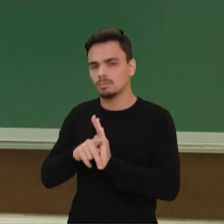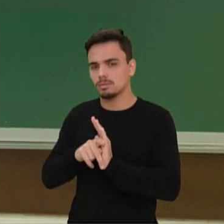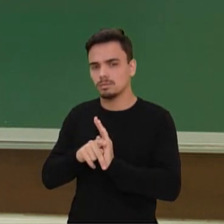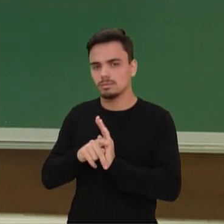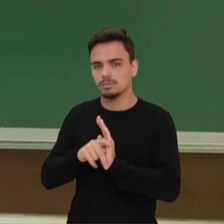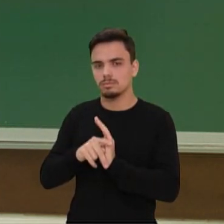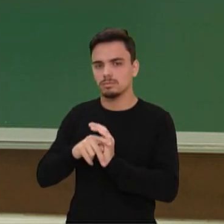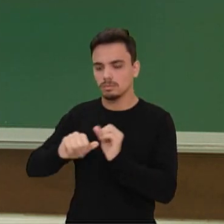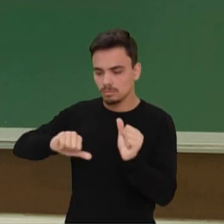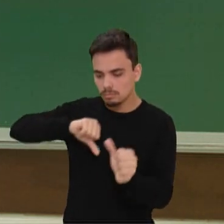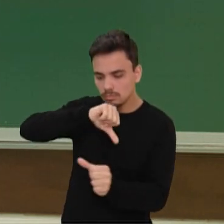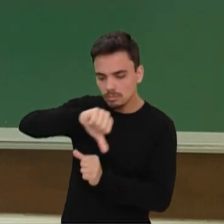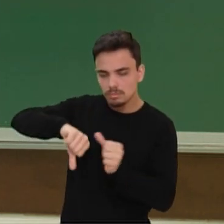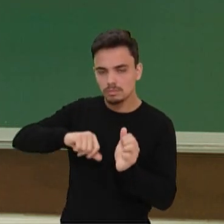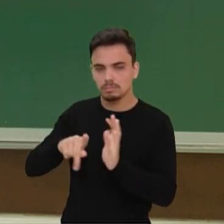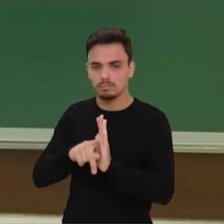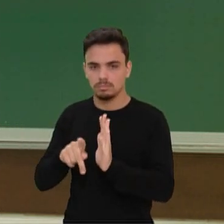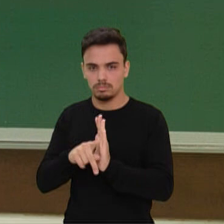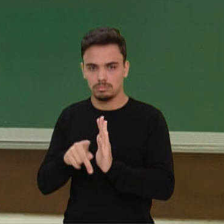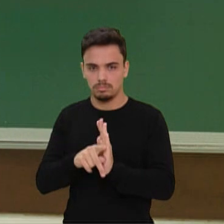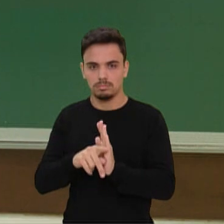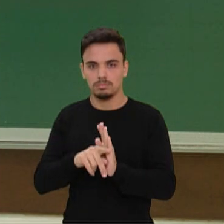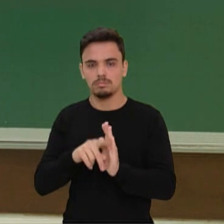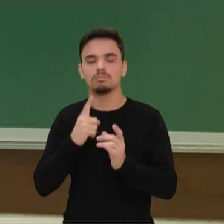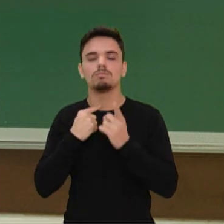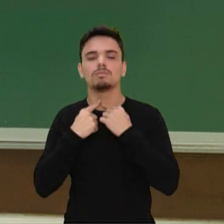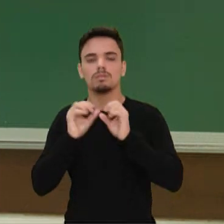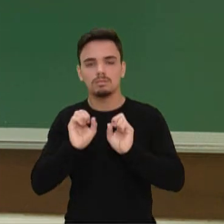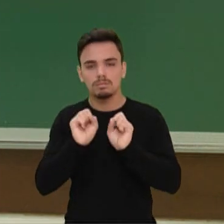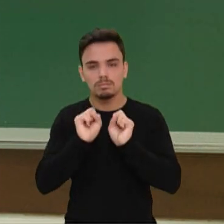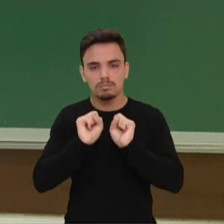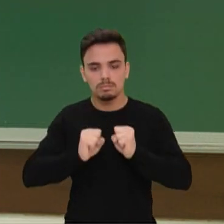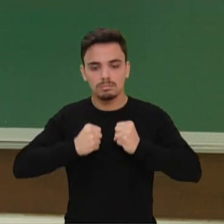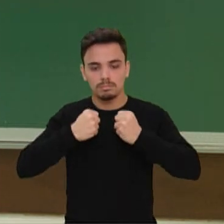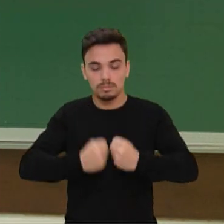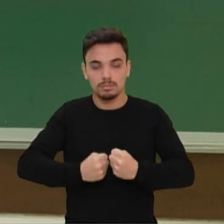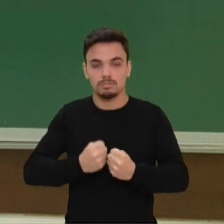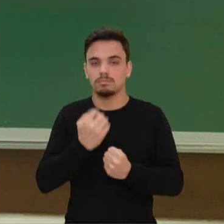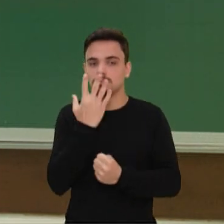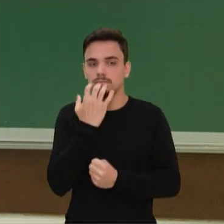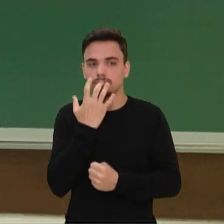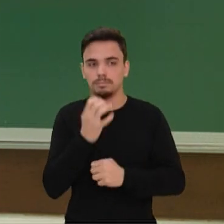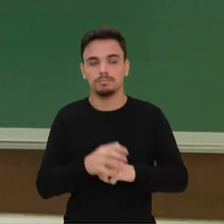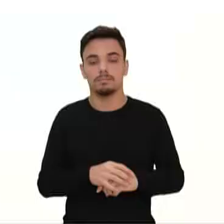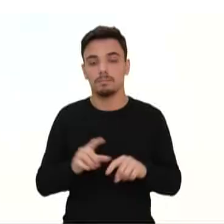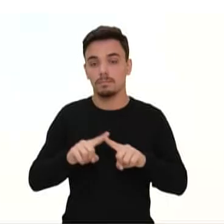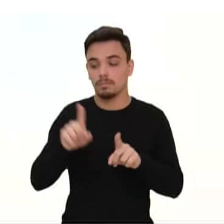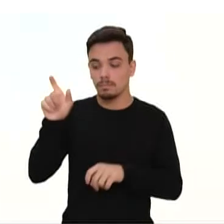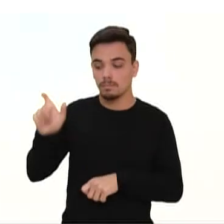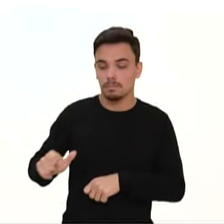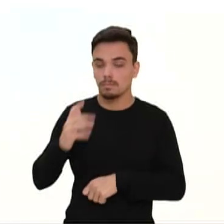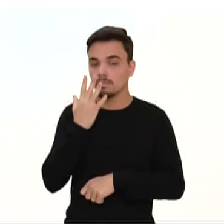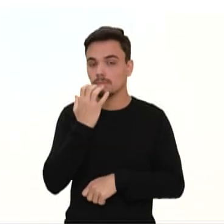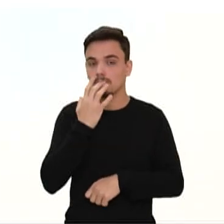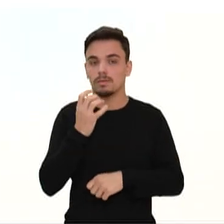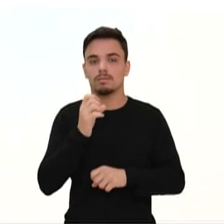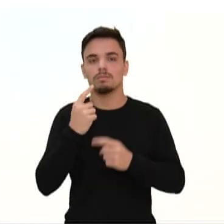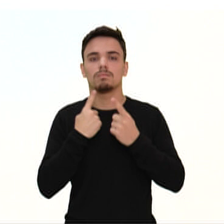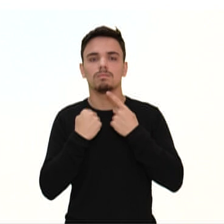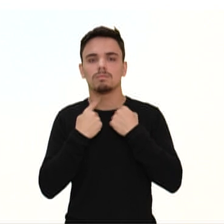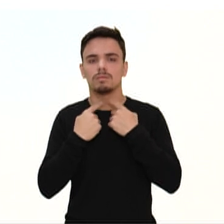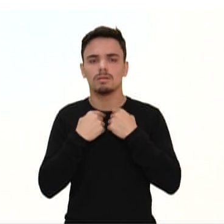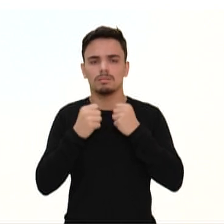dessas forças que constituem a vontade de poder no pensamento de Nietzsche. Para Nietzsche, a vontade de poder é ao mesmo